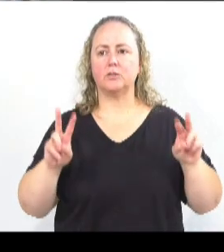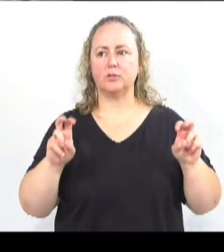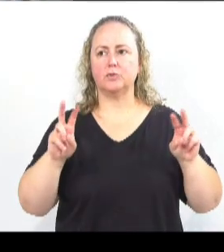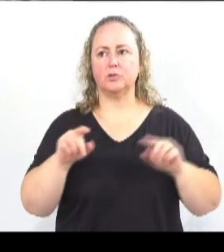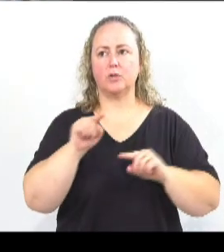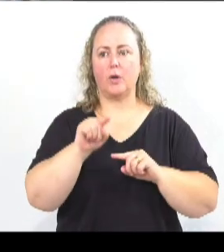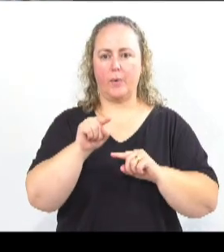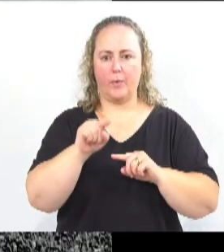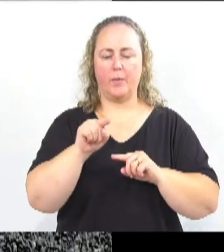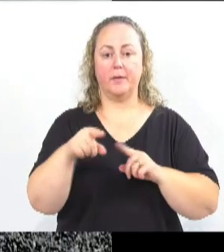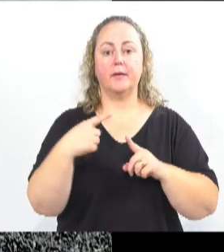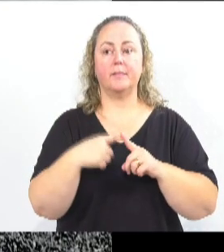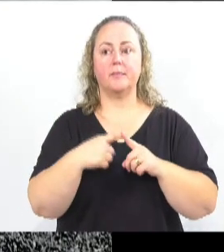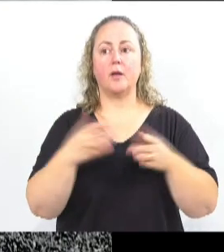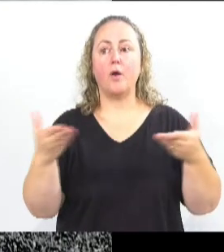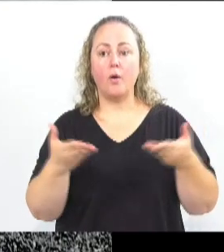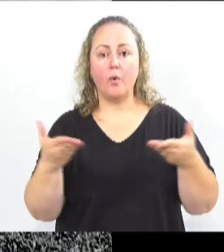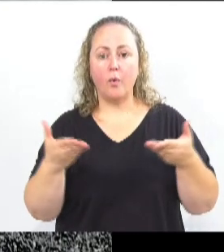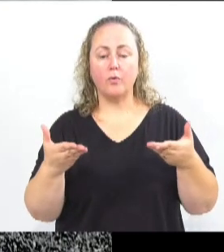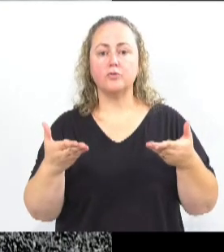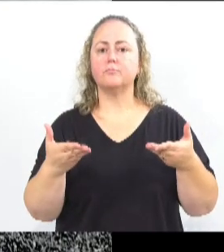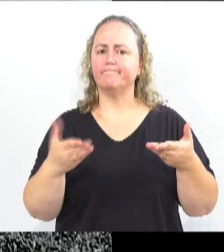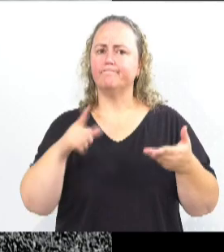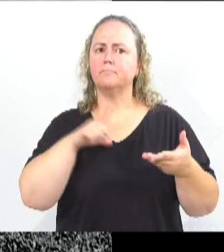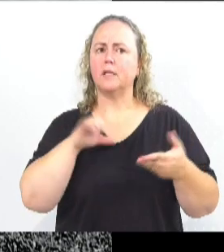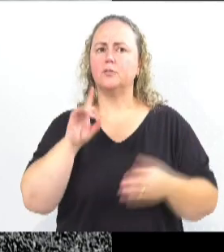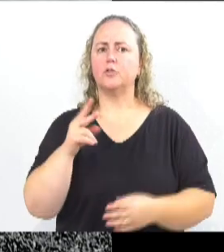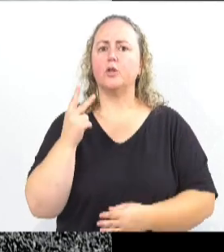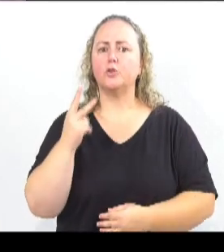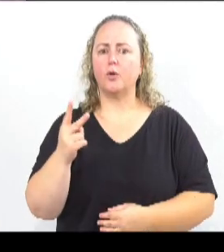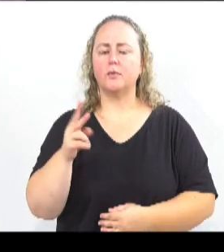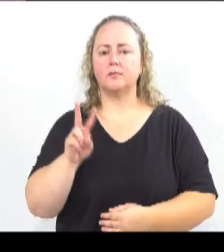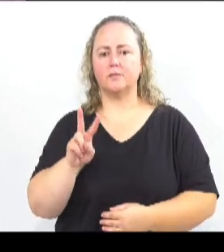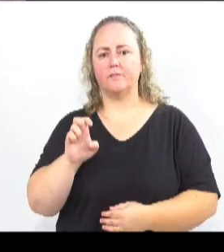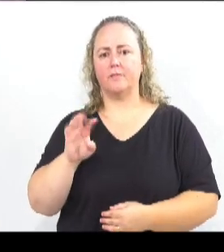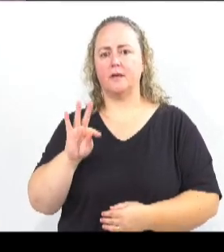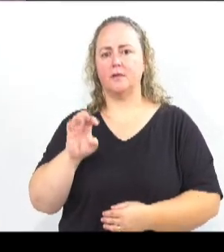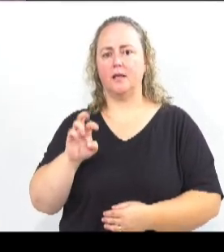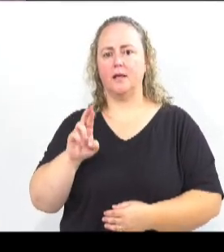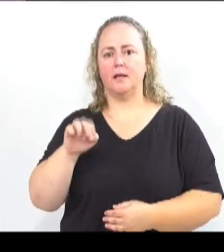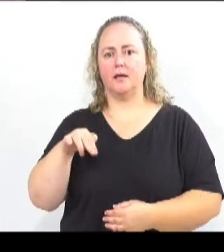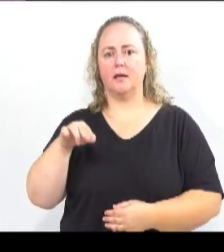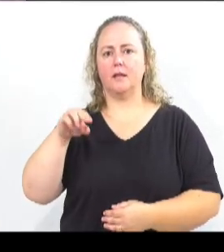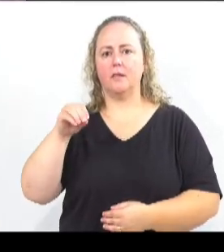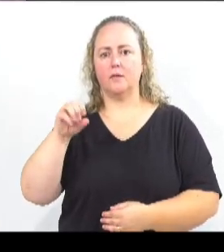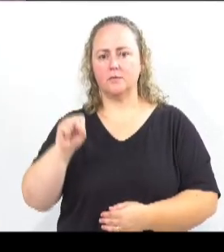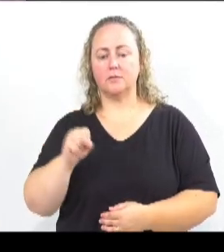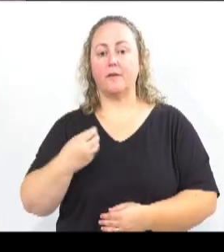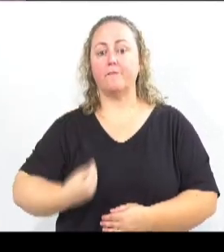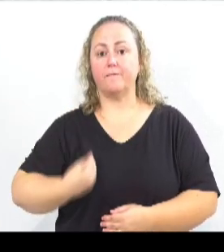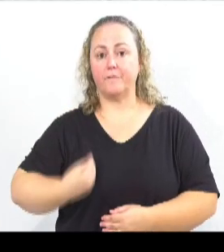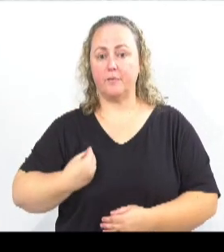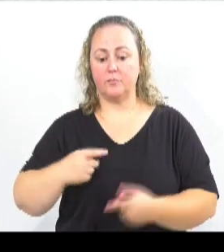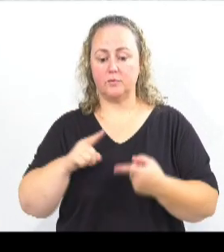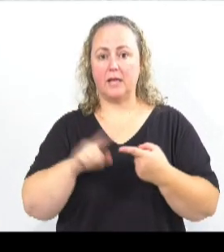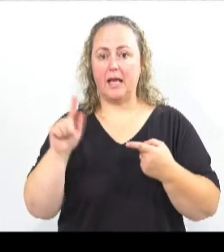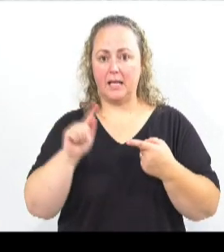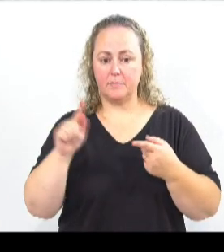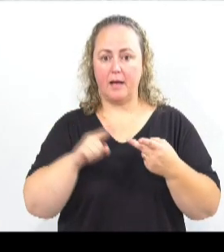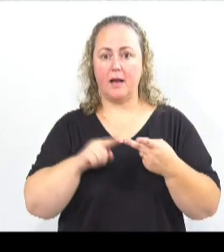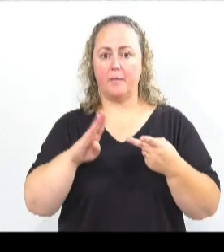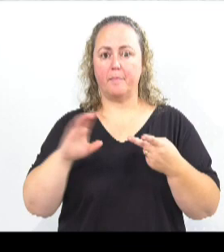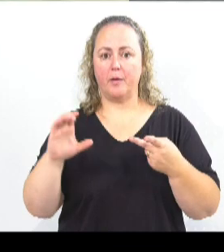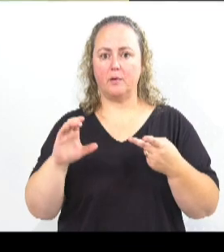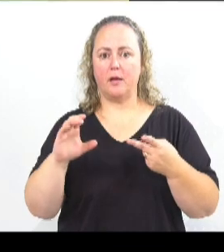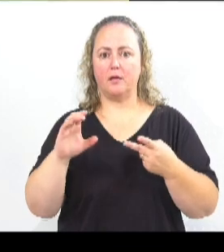monumento, porque hoje nós só temos 2 veteranos expedicionários vivos, um que mora em Gaspar, outro que mora em Balneário Camboriú. Os demais